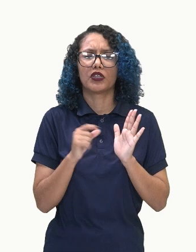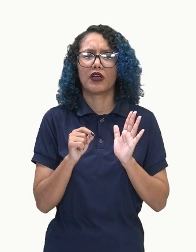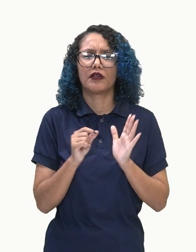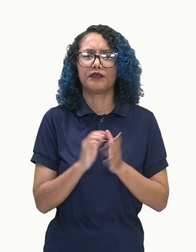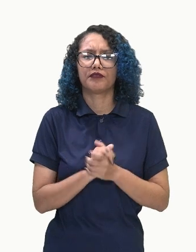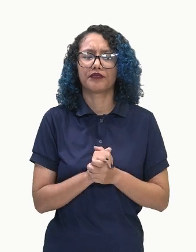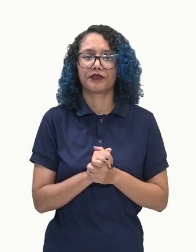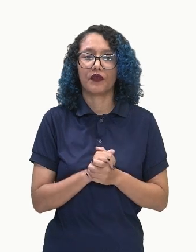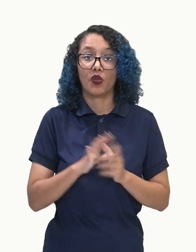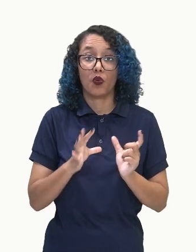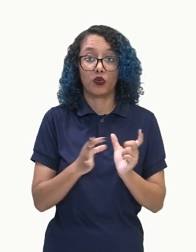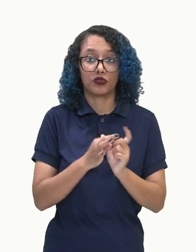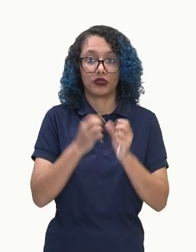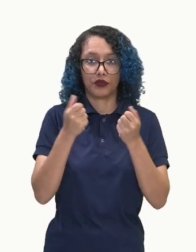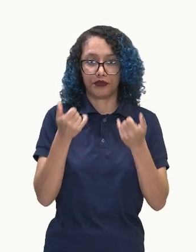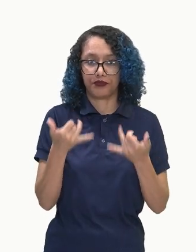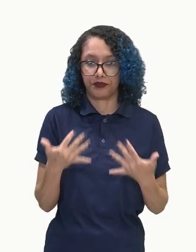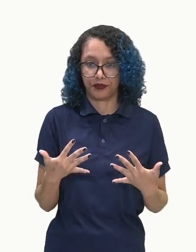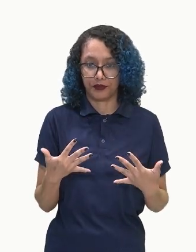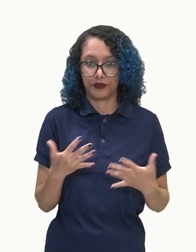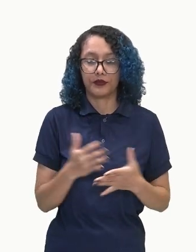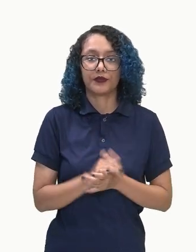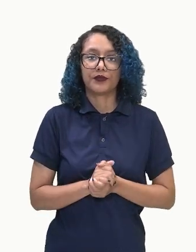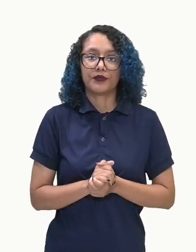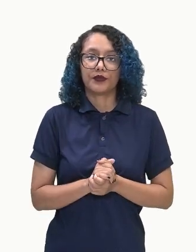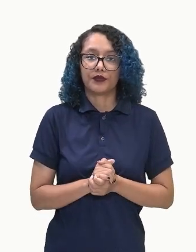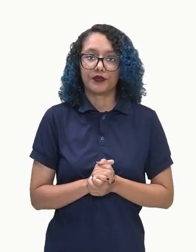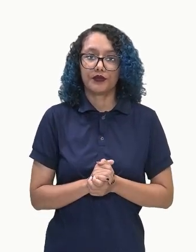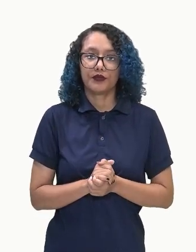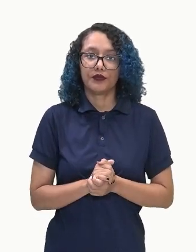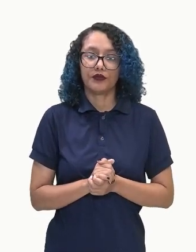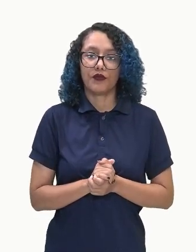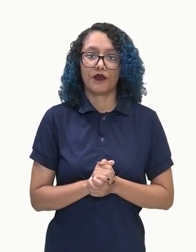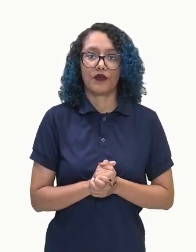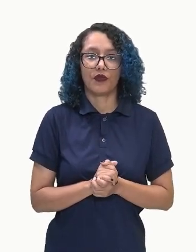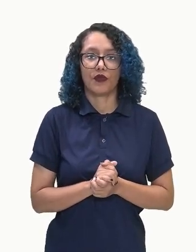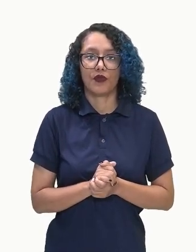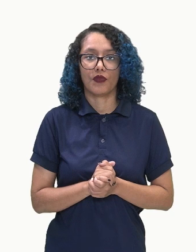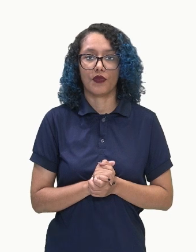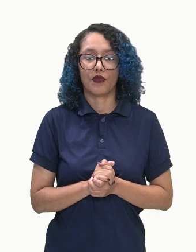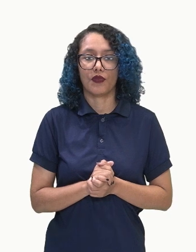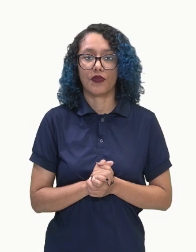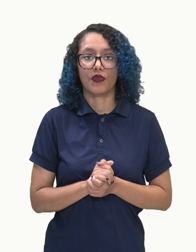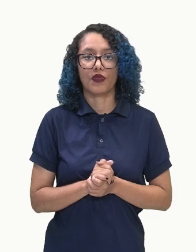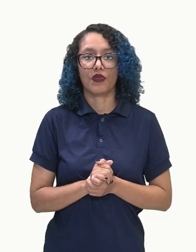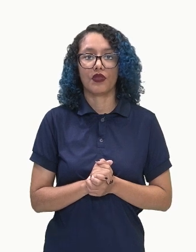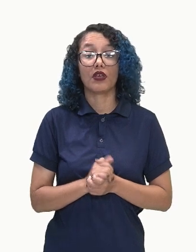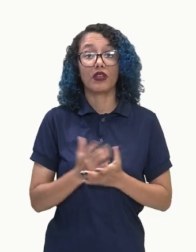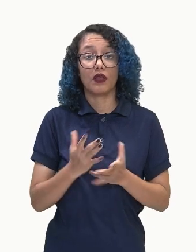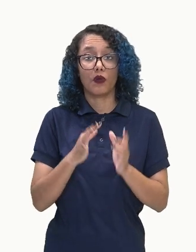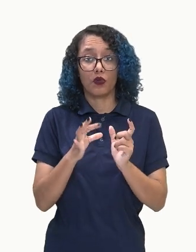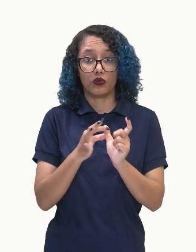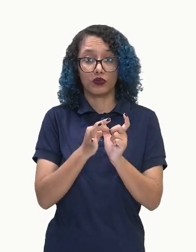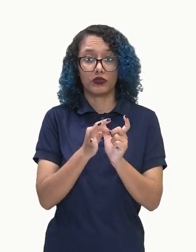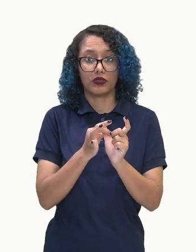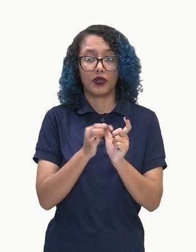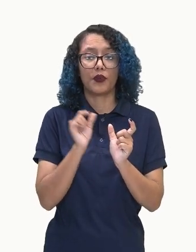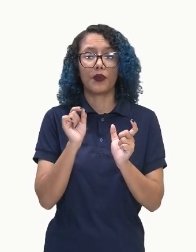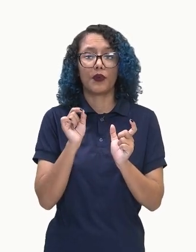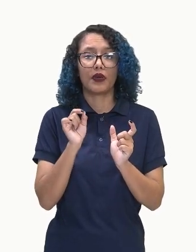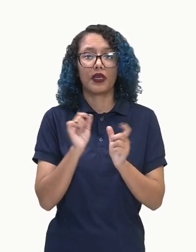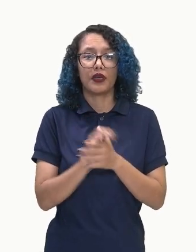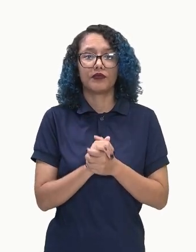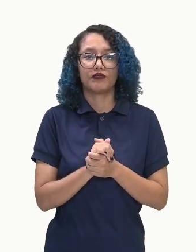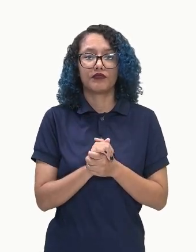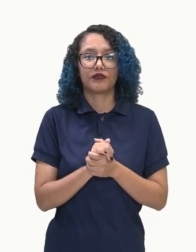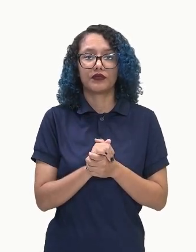as conjunções explicativas. Então, repare que a conjunção ela carrega em si a sua